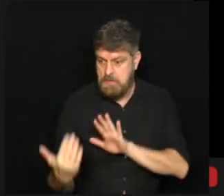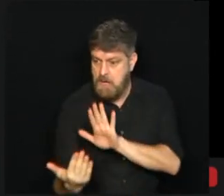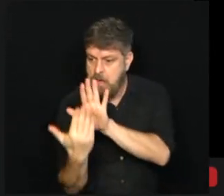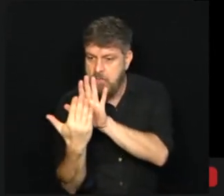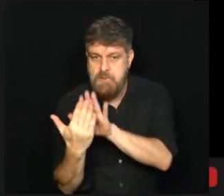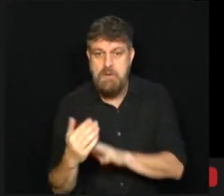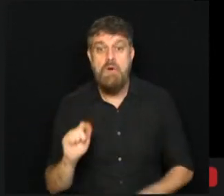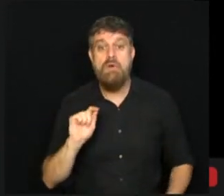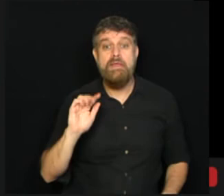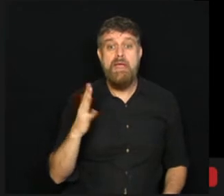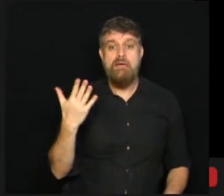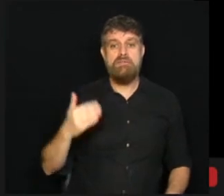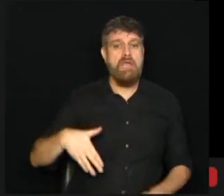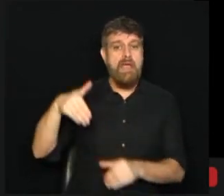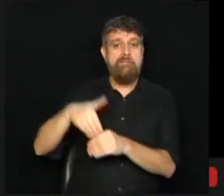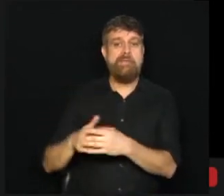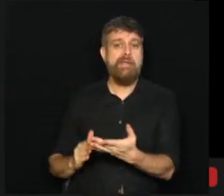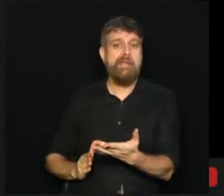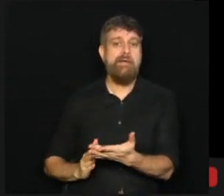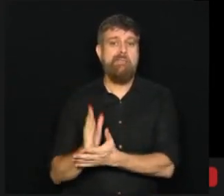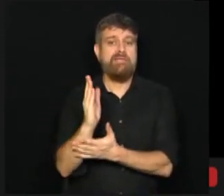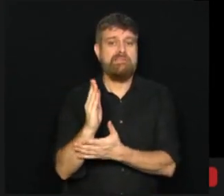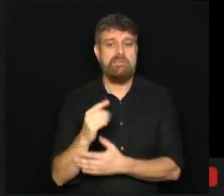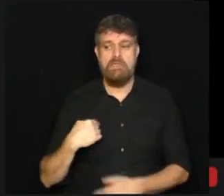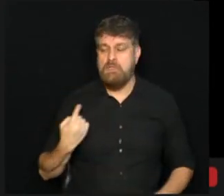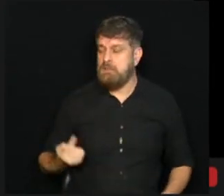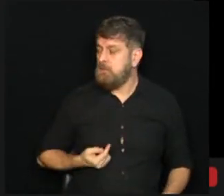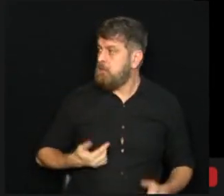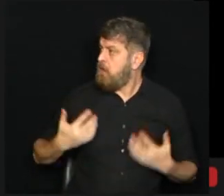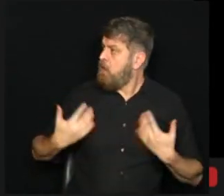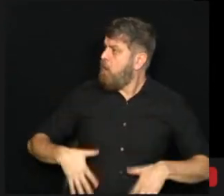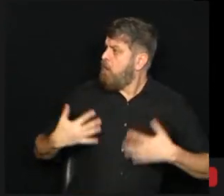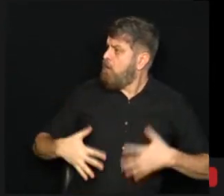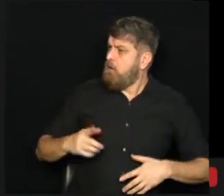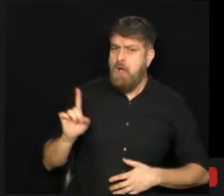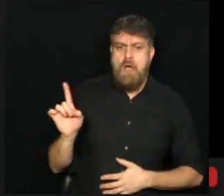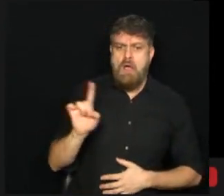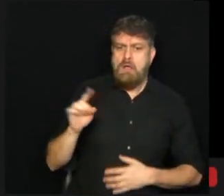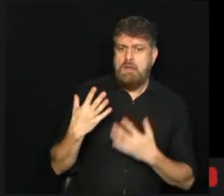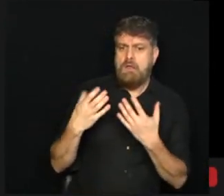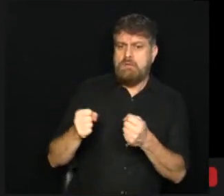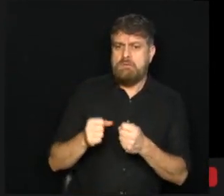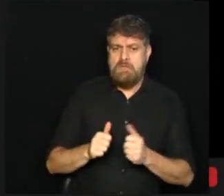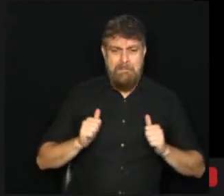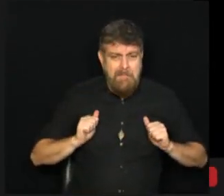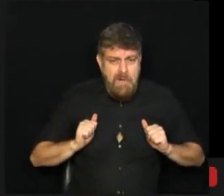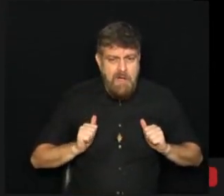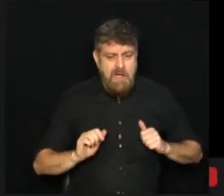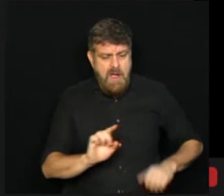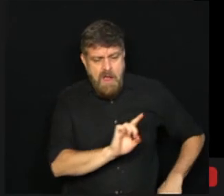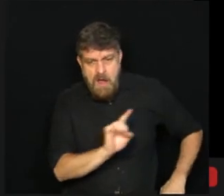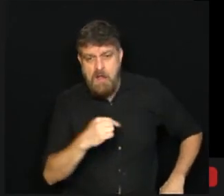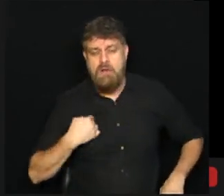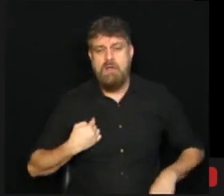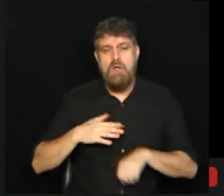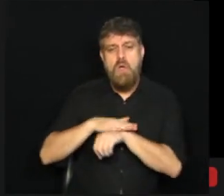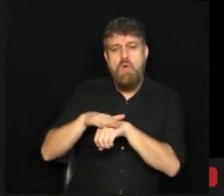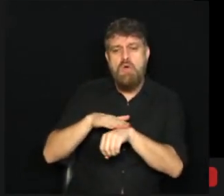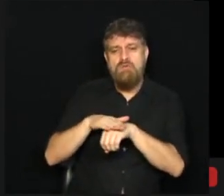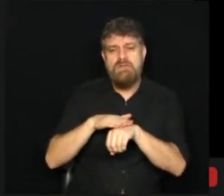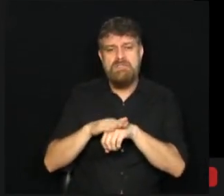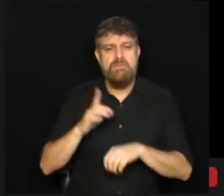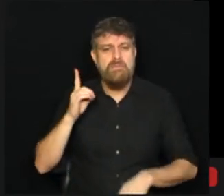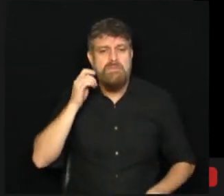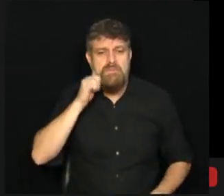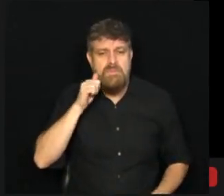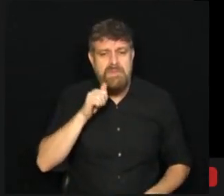nós teríamos sido atropelados por isso, né? E eu me lembro conversando com a deputada Érica